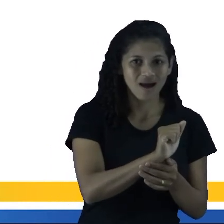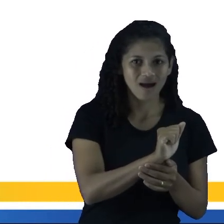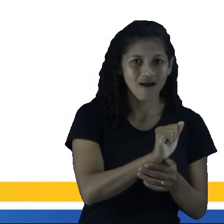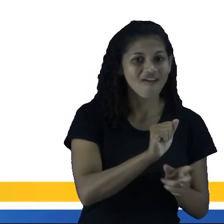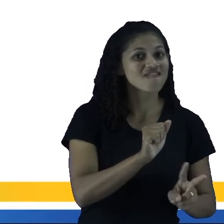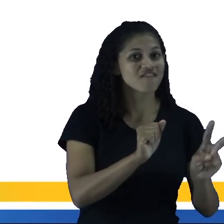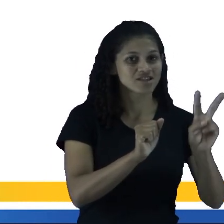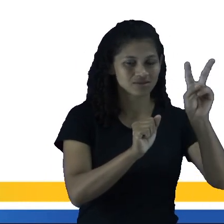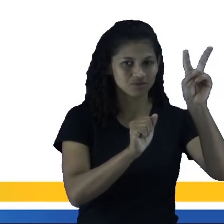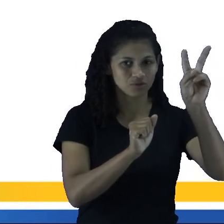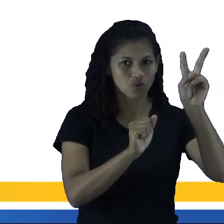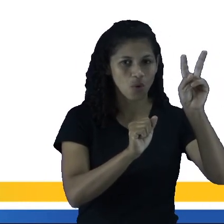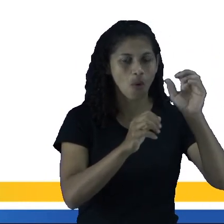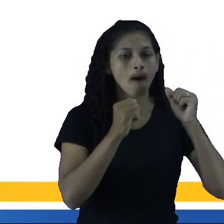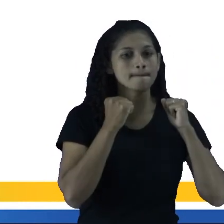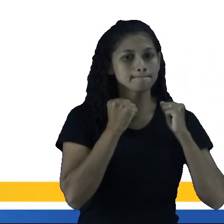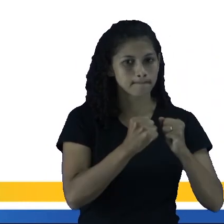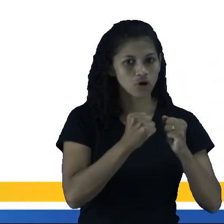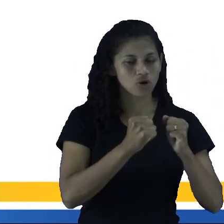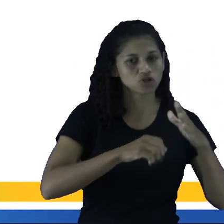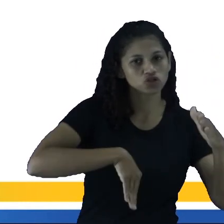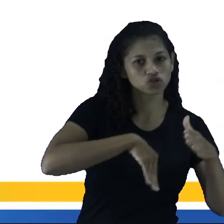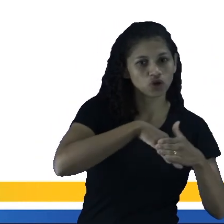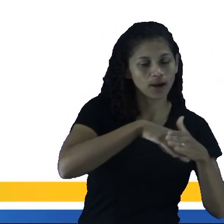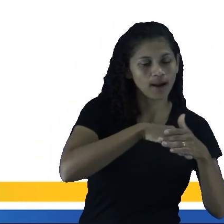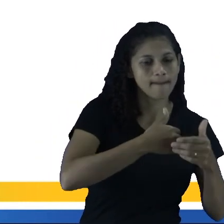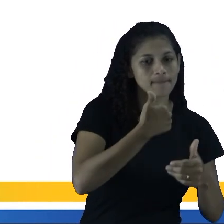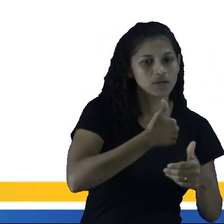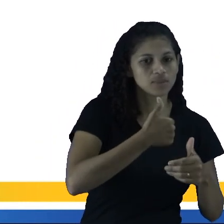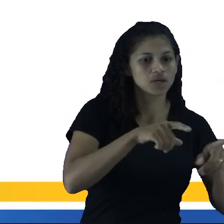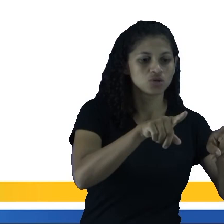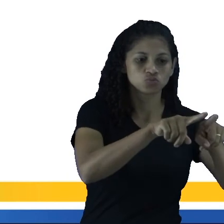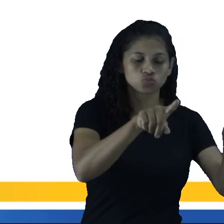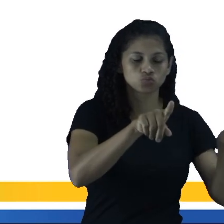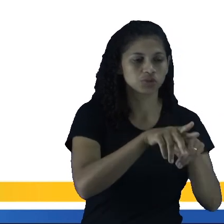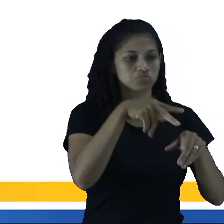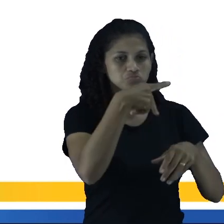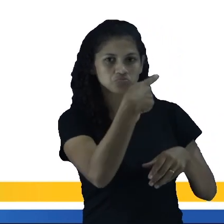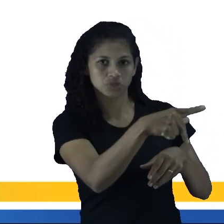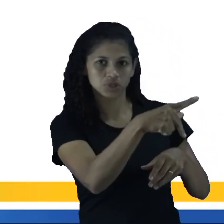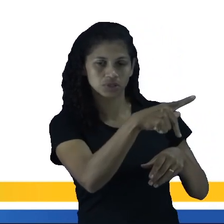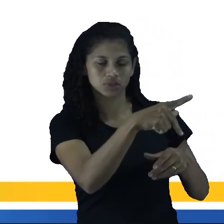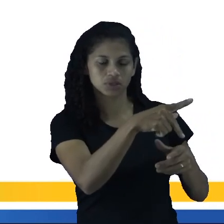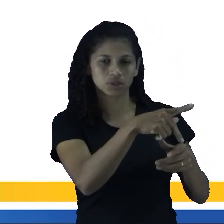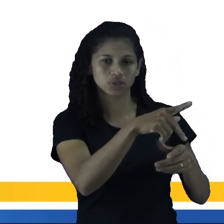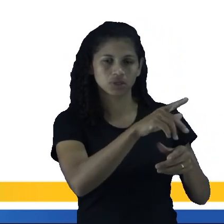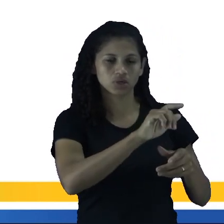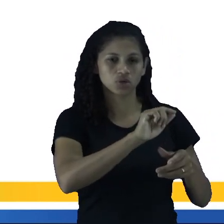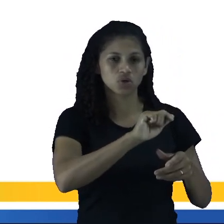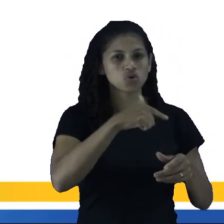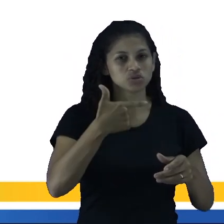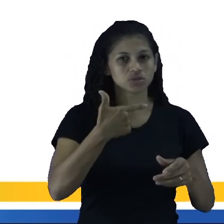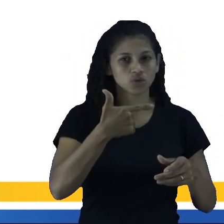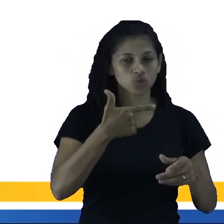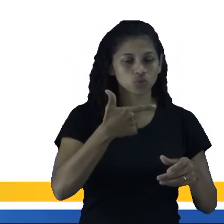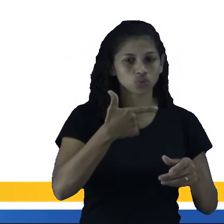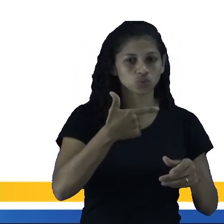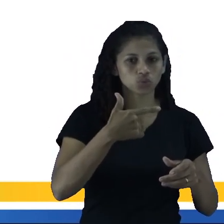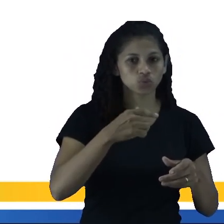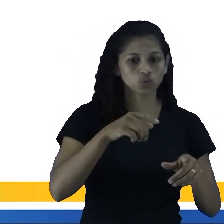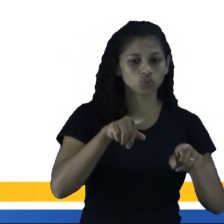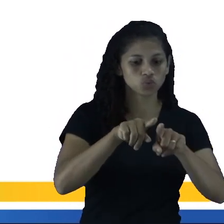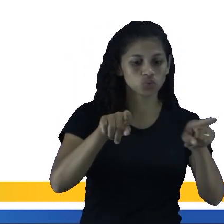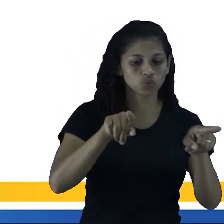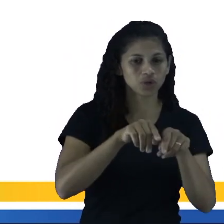ele pode jogar o primeiro no campo dele e o segundo no time visitante. Ok? Agora, se o time